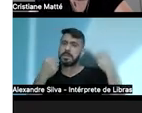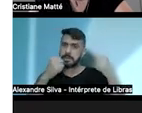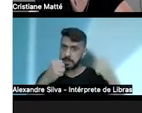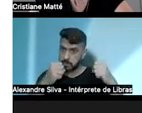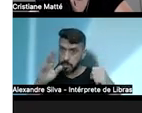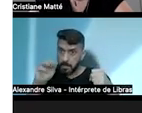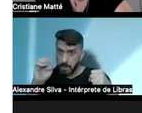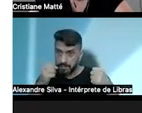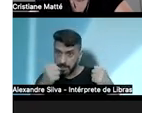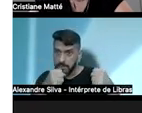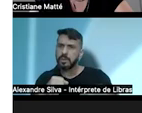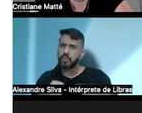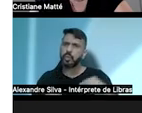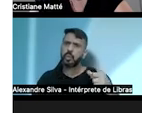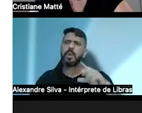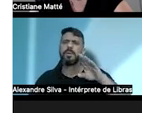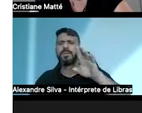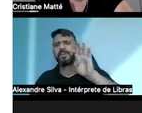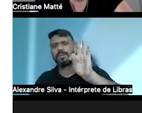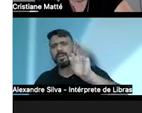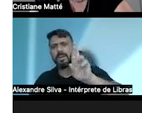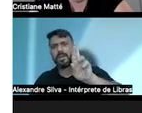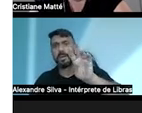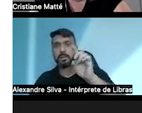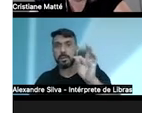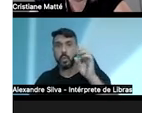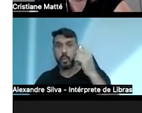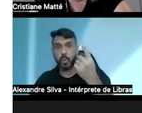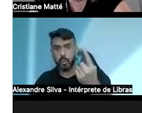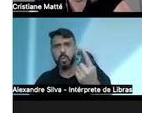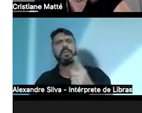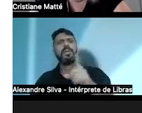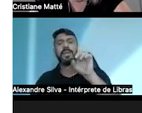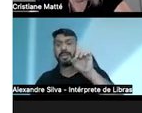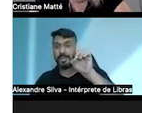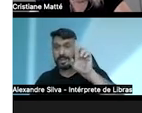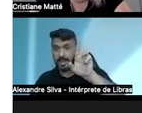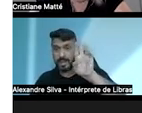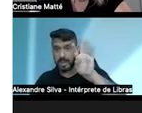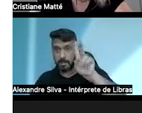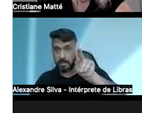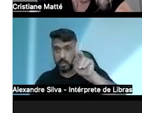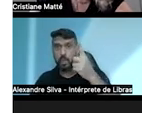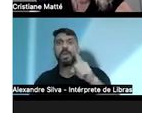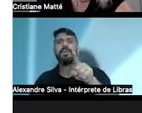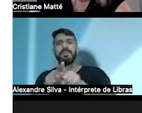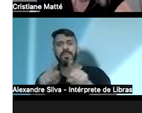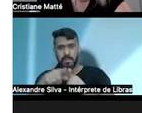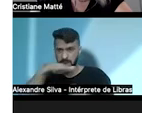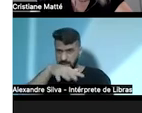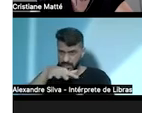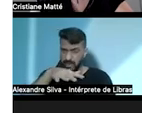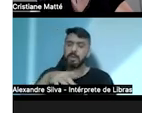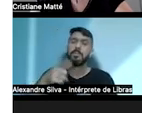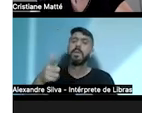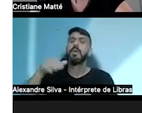exercício. Fomos avaliar DRP1, mesmo resultado que a gente encontrou antes em hipocampo, a gente também está encontrando aqui em